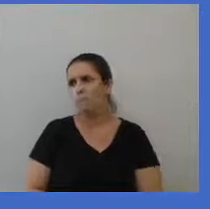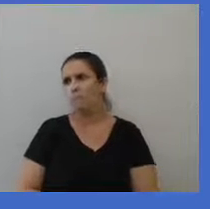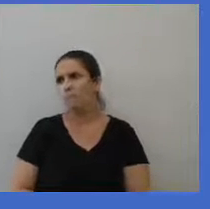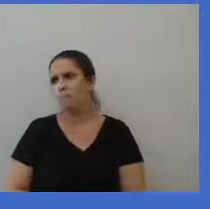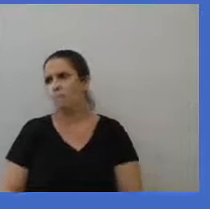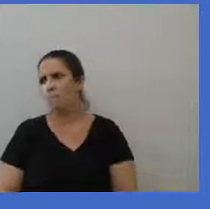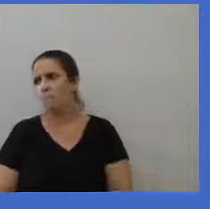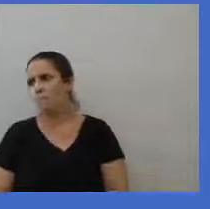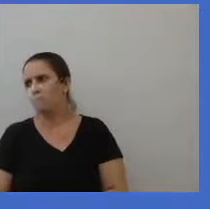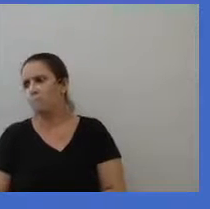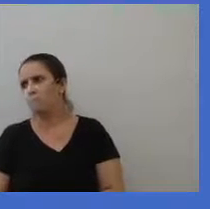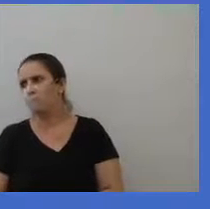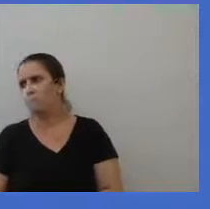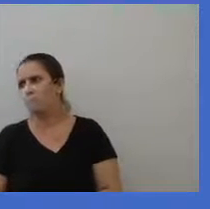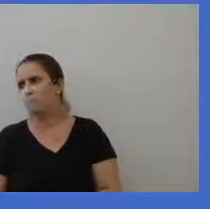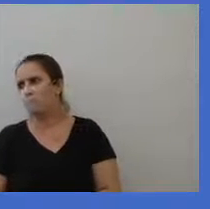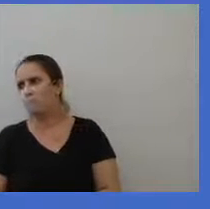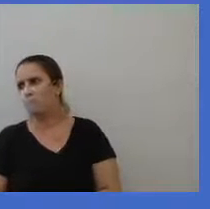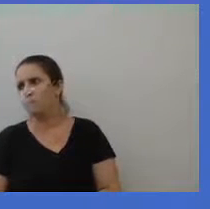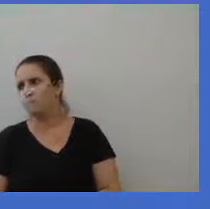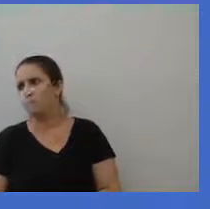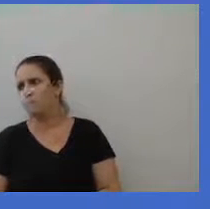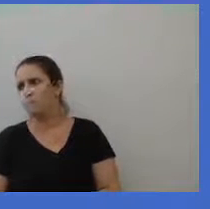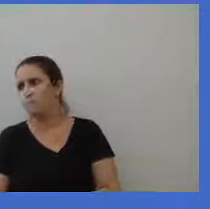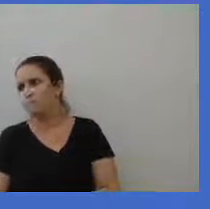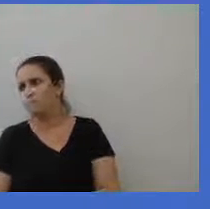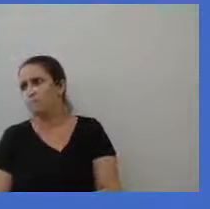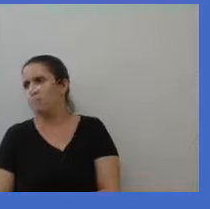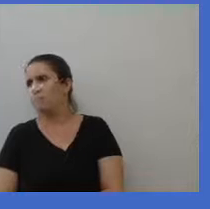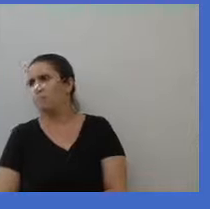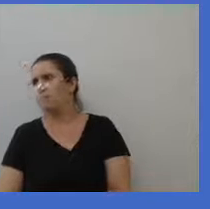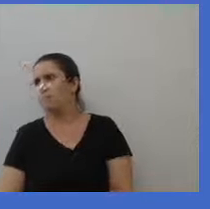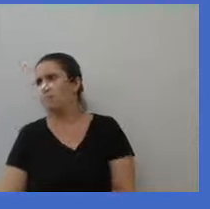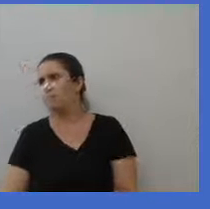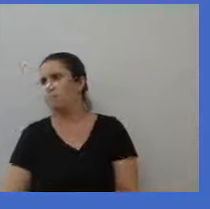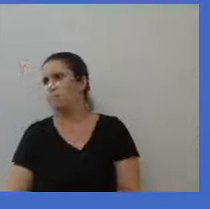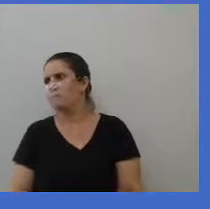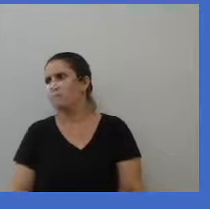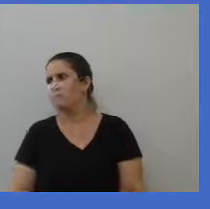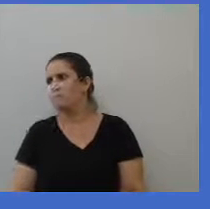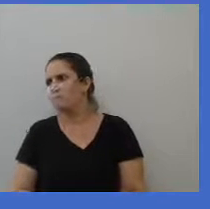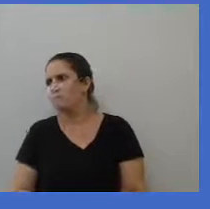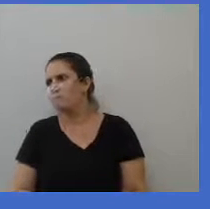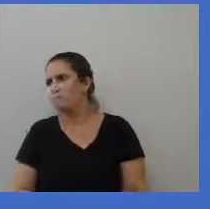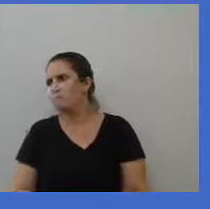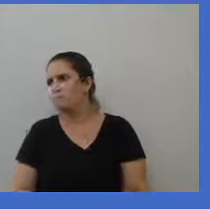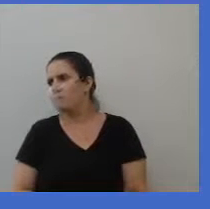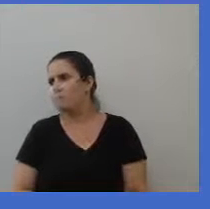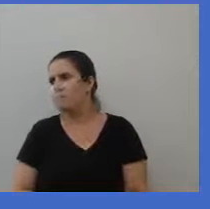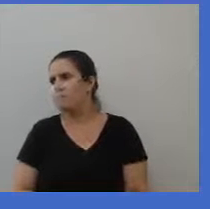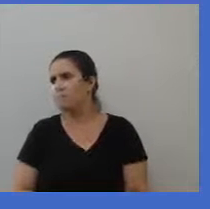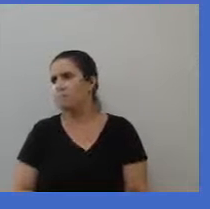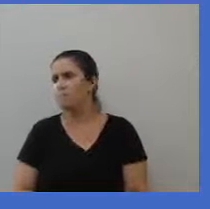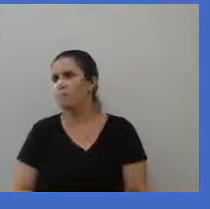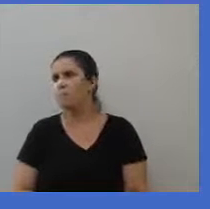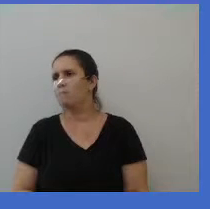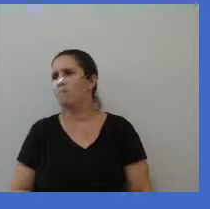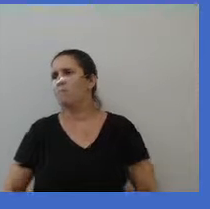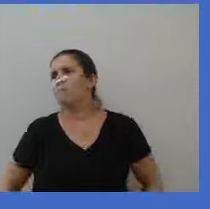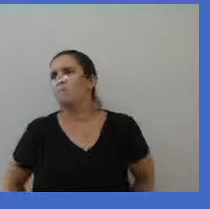que contiver palavras é verbal. E não verbal é aquilo que não contém